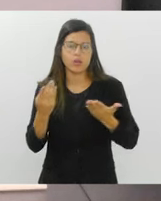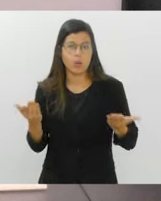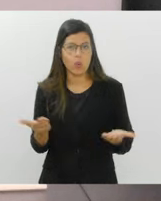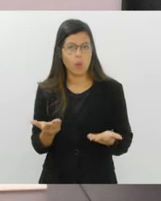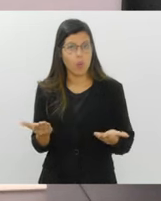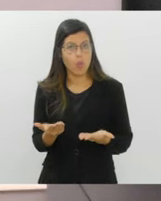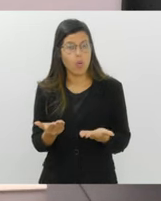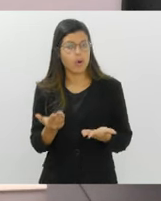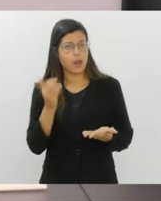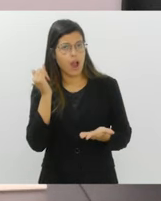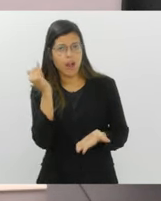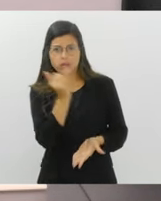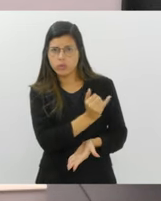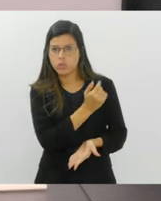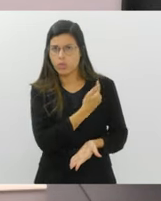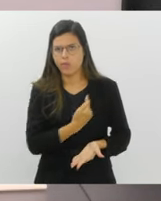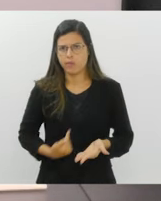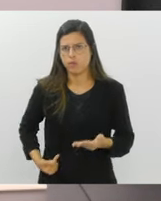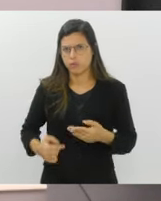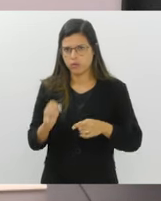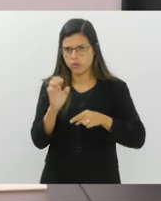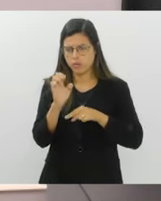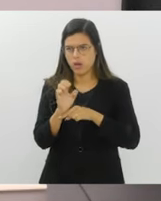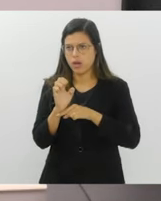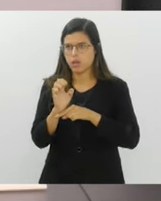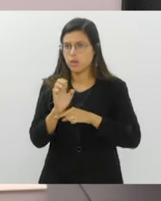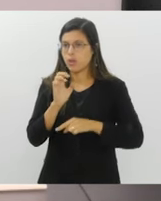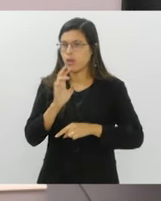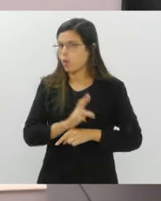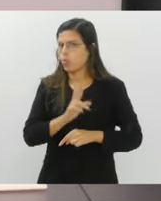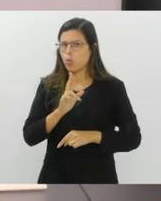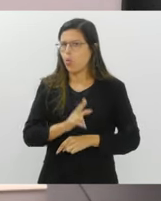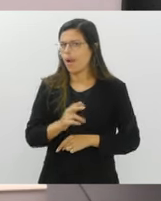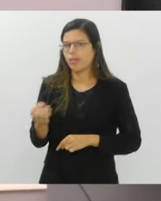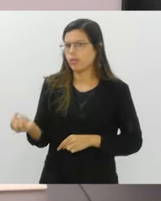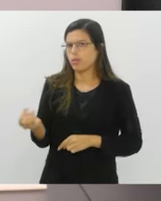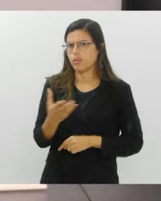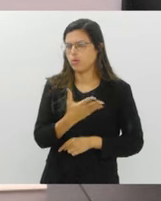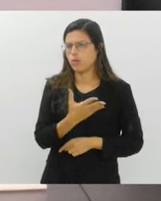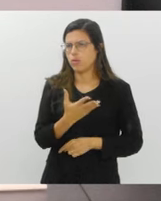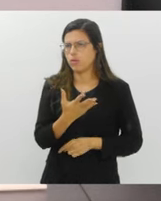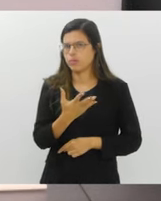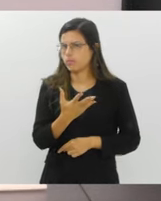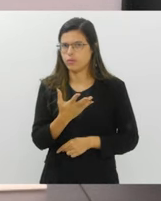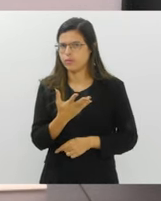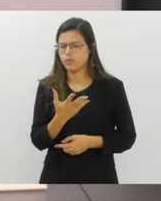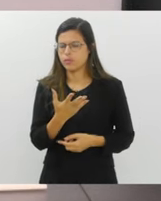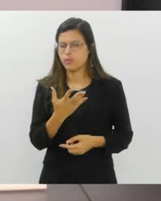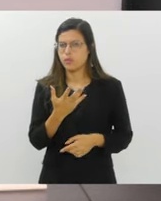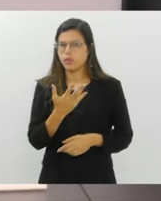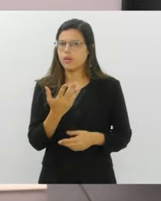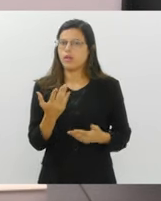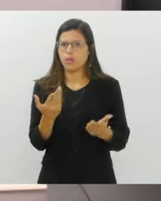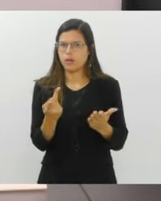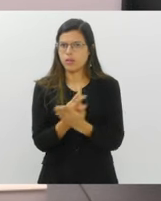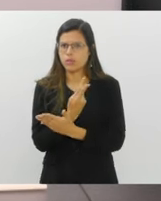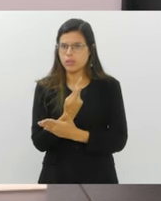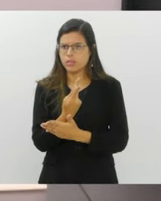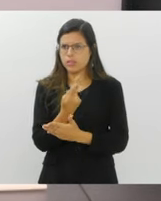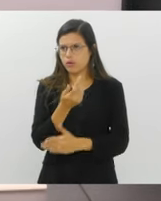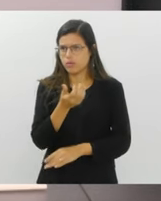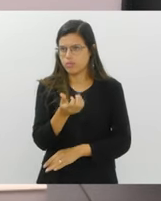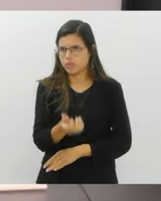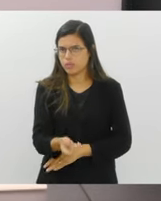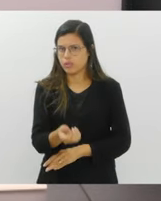governo do Estado. Então, não é uma novidade que aconteceu nos últimos 60 dias. É